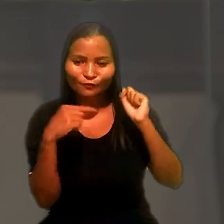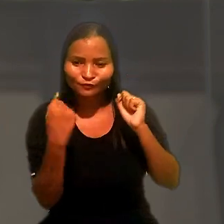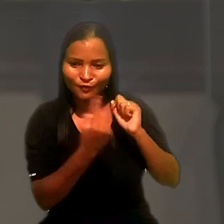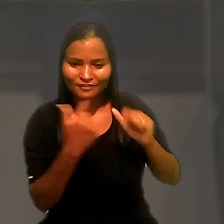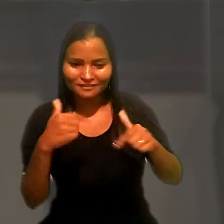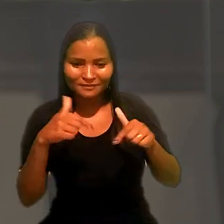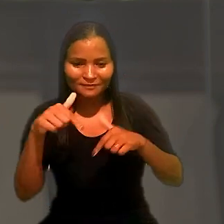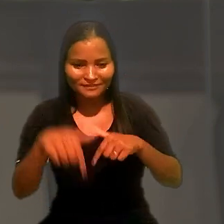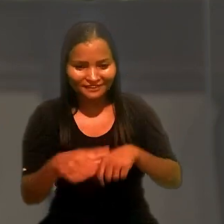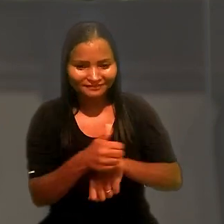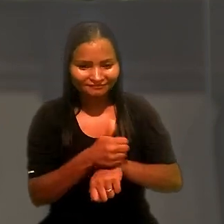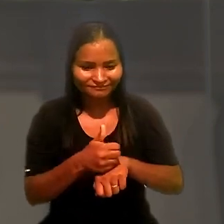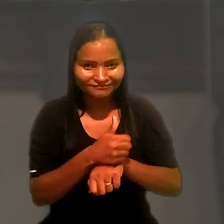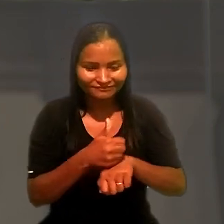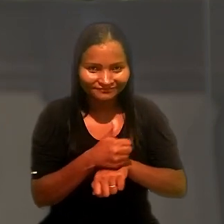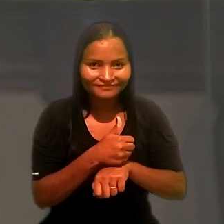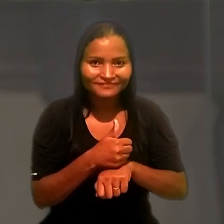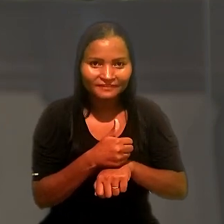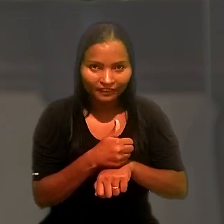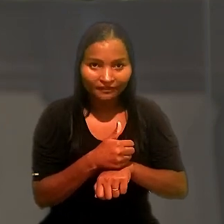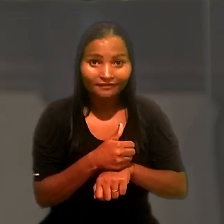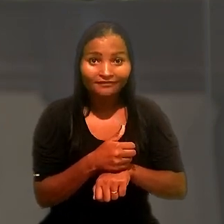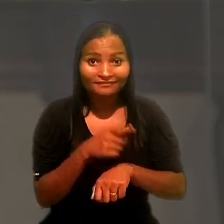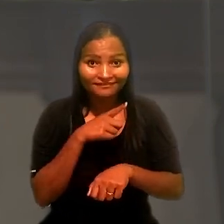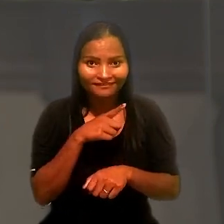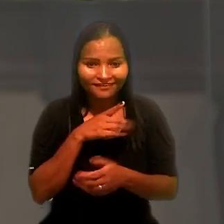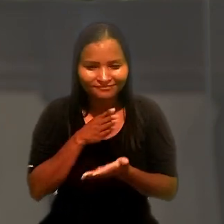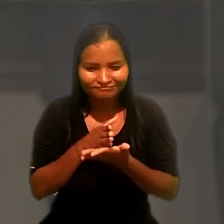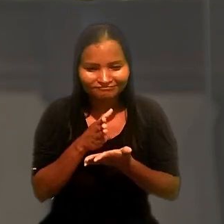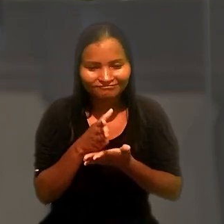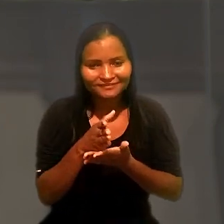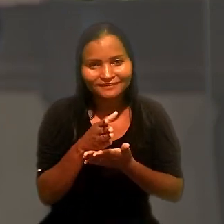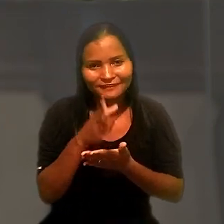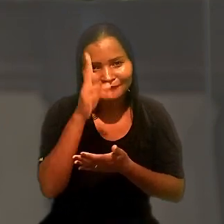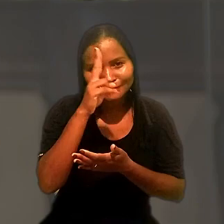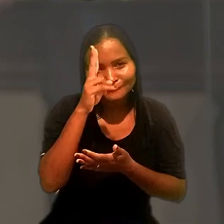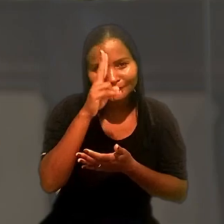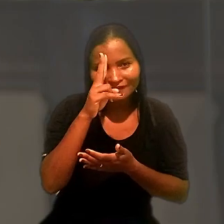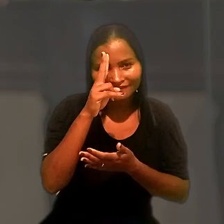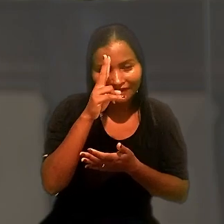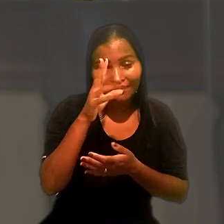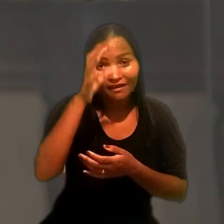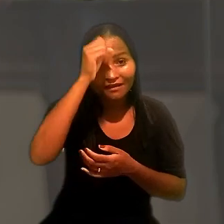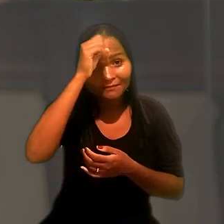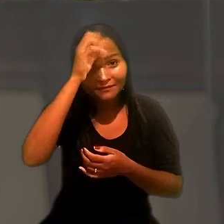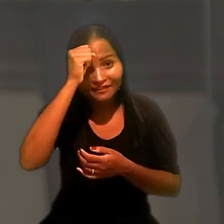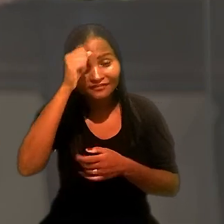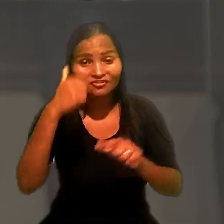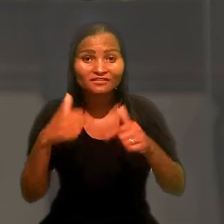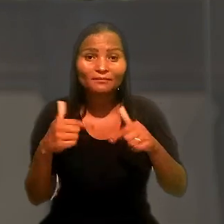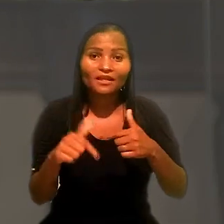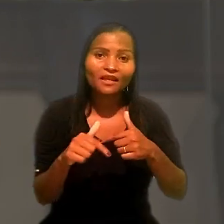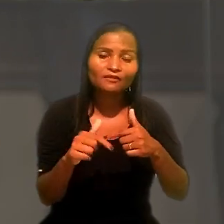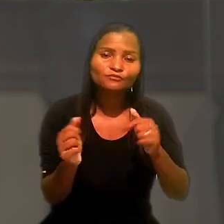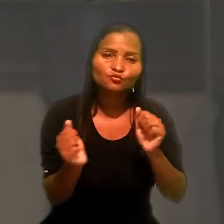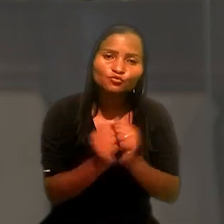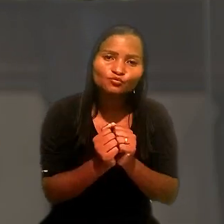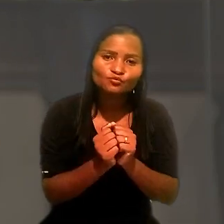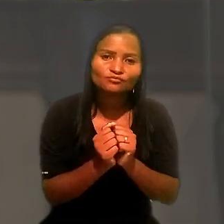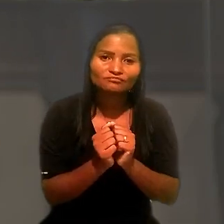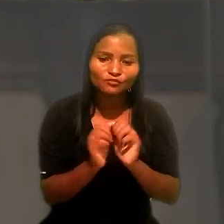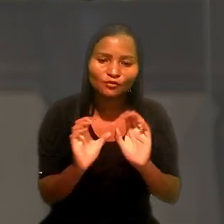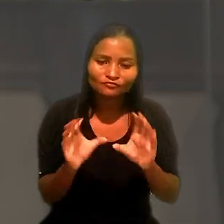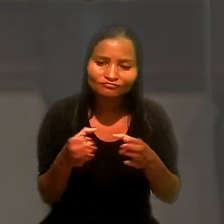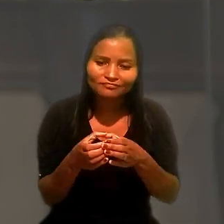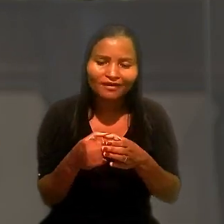quando vai para um tribunal, como nós somos, todos que estão aqui, que são de carreira, também tem essa linha histórica, né?